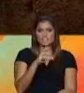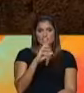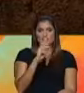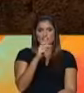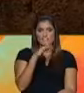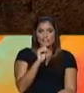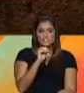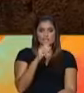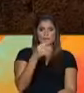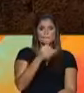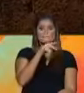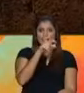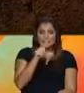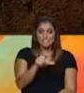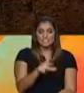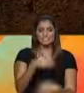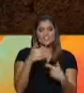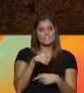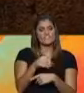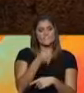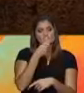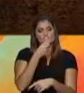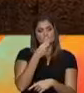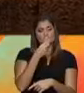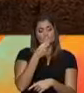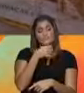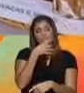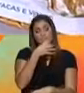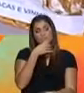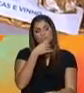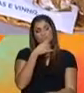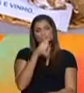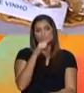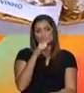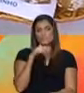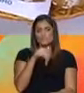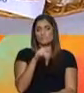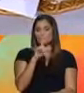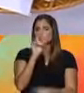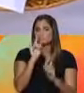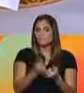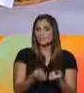de Pinhel. Certo. E agora vamos aos líquidos, então. E agora vamos aos líquidos. Podemos começar